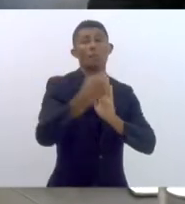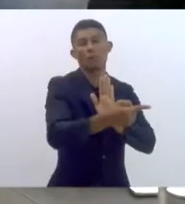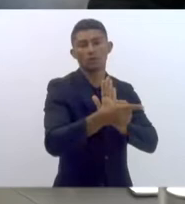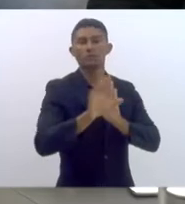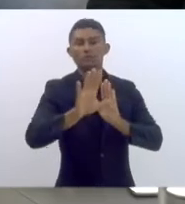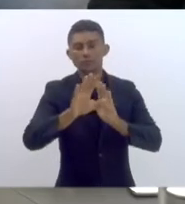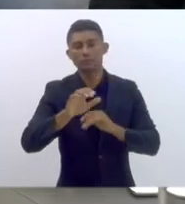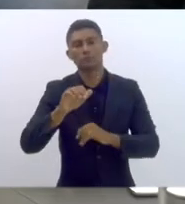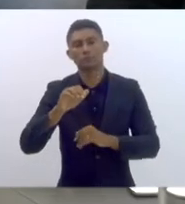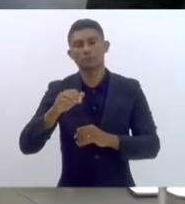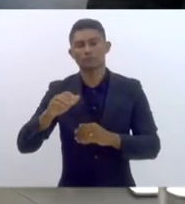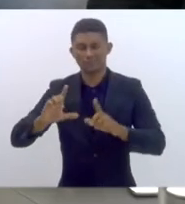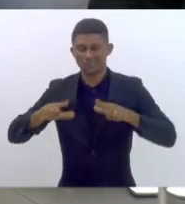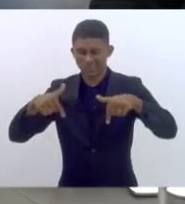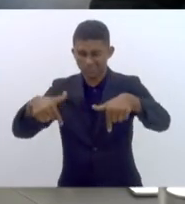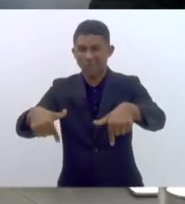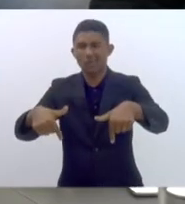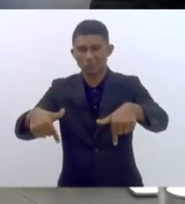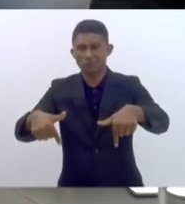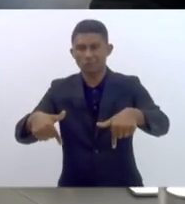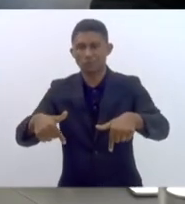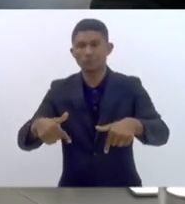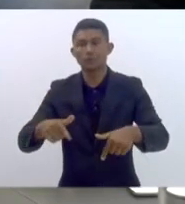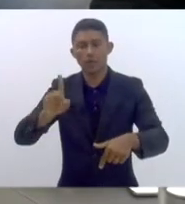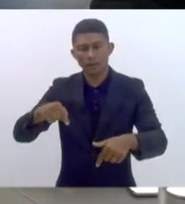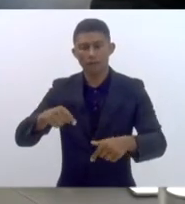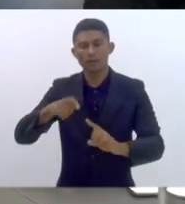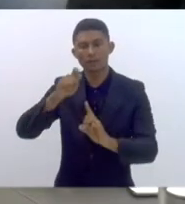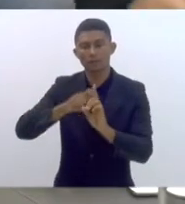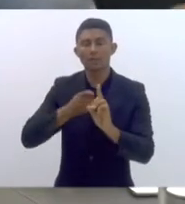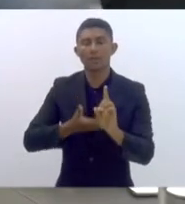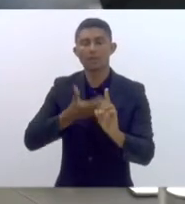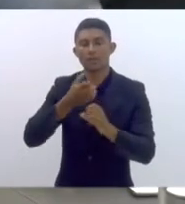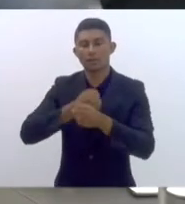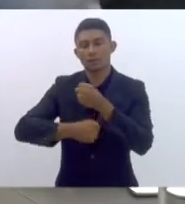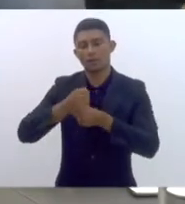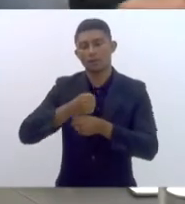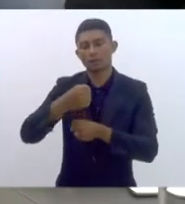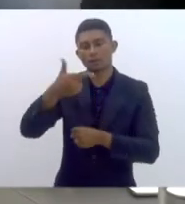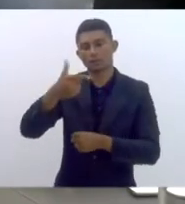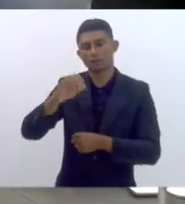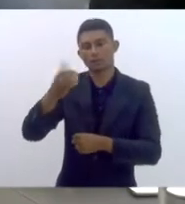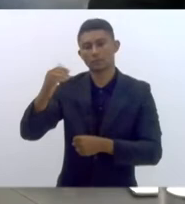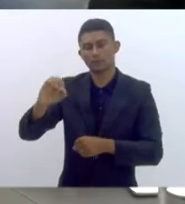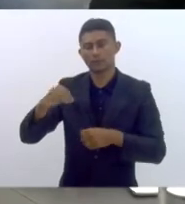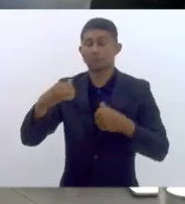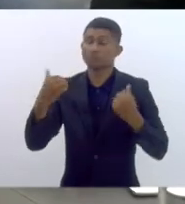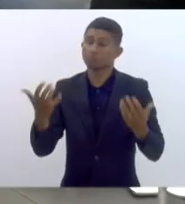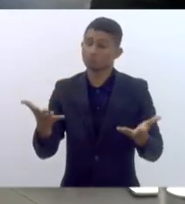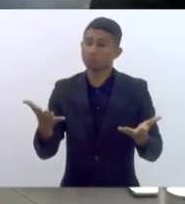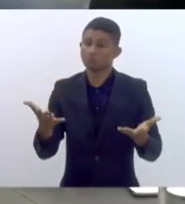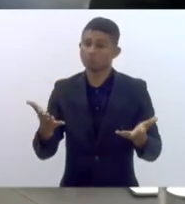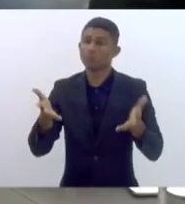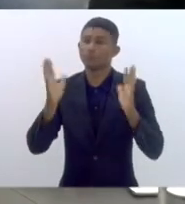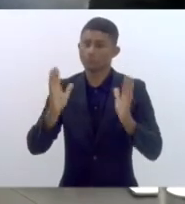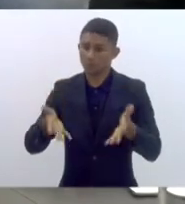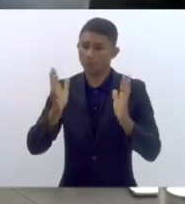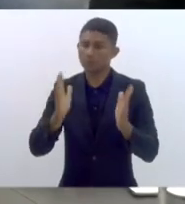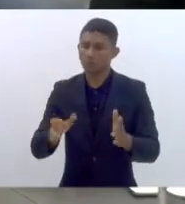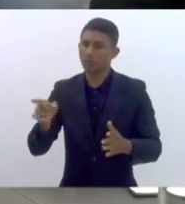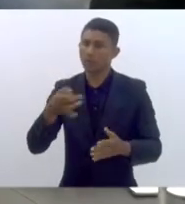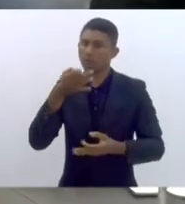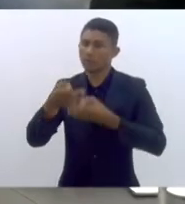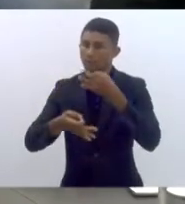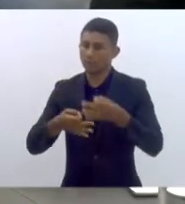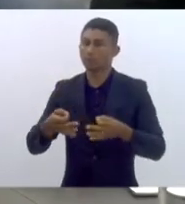ação judicial que originou essa liminar, ela é de dezembro de 20. Então... Já temos parecer da PGFN favorável, isso